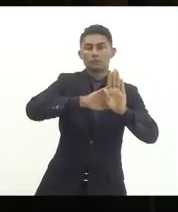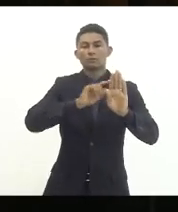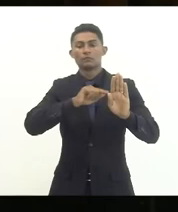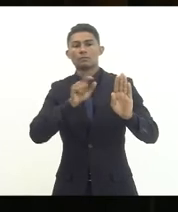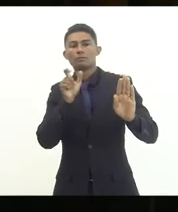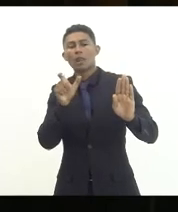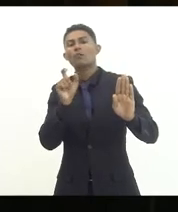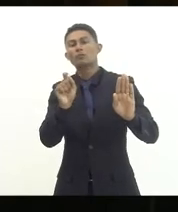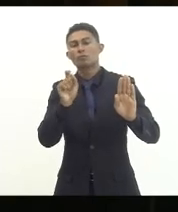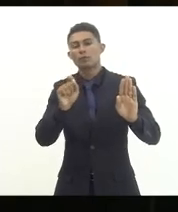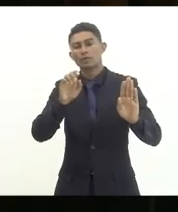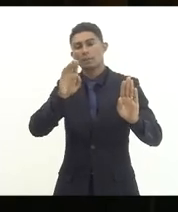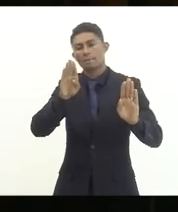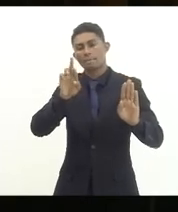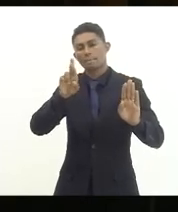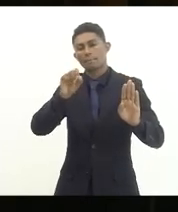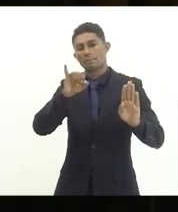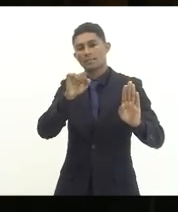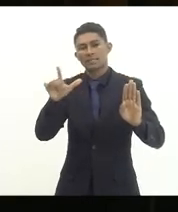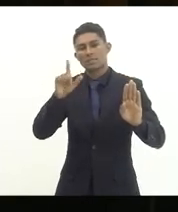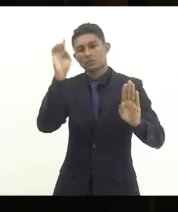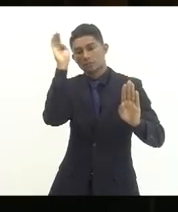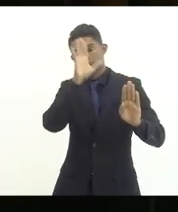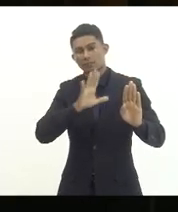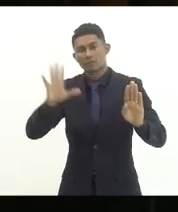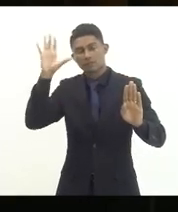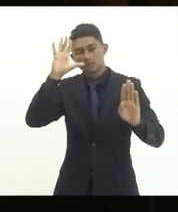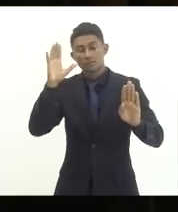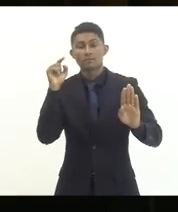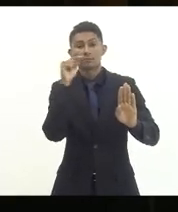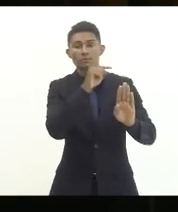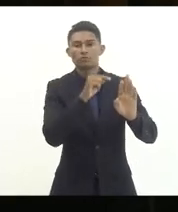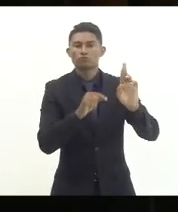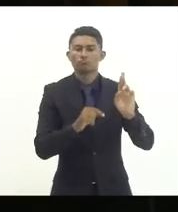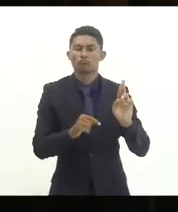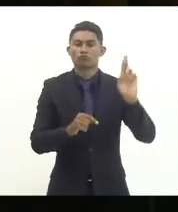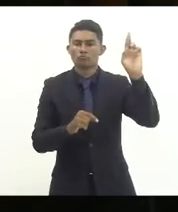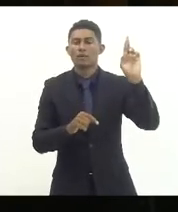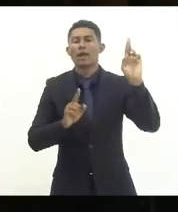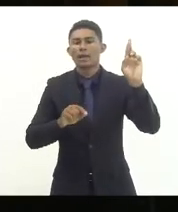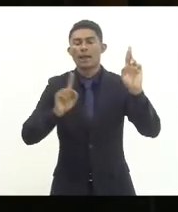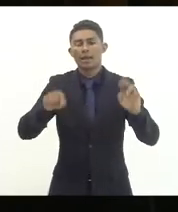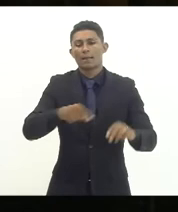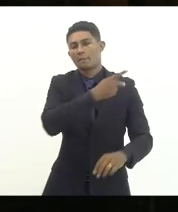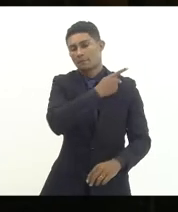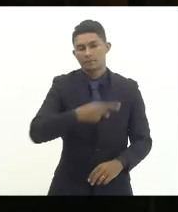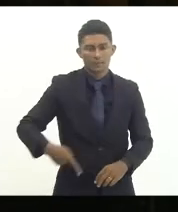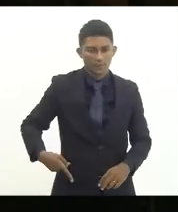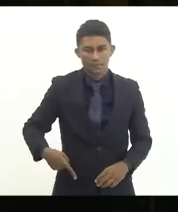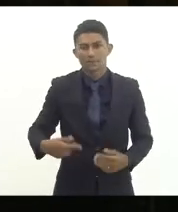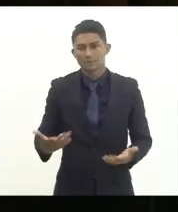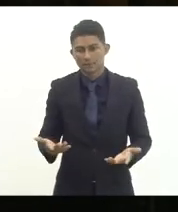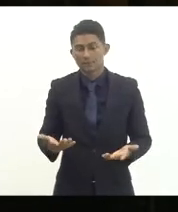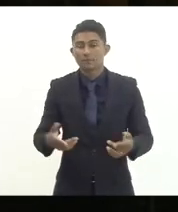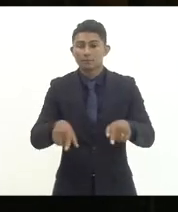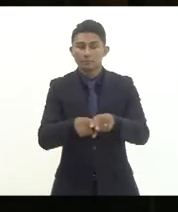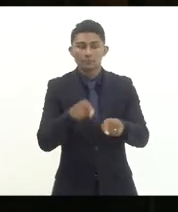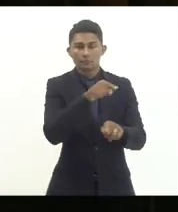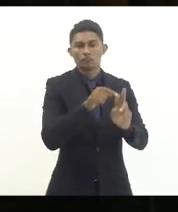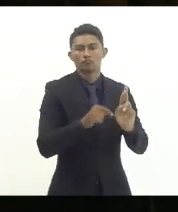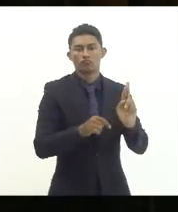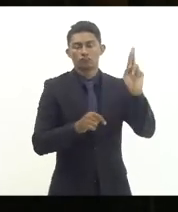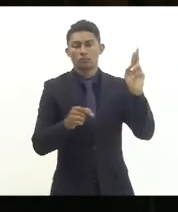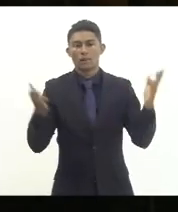palavra Brasil. O grão-mestre da Ordem é o Presidente da República, sendo o comandante da Marinha